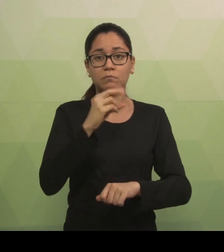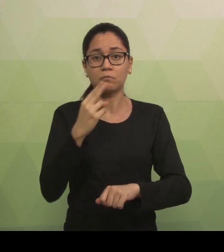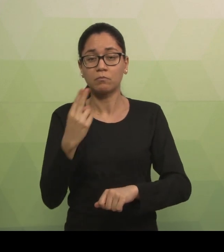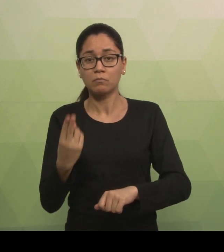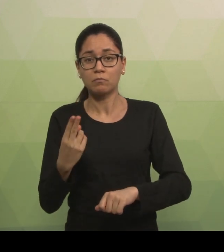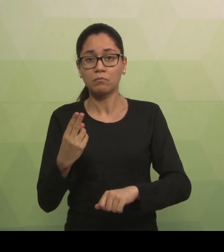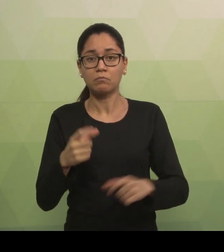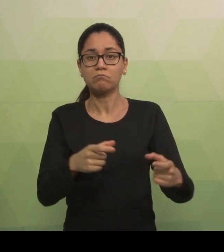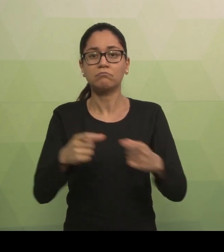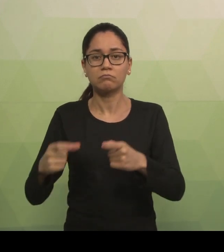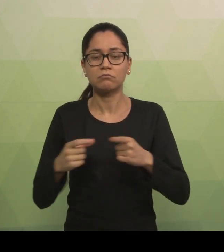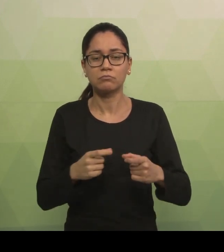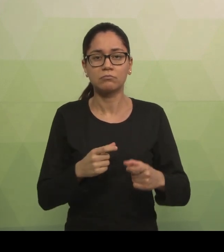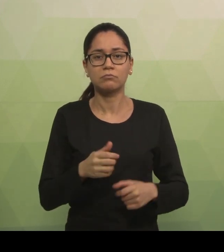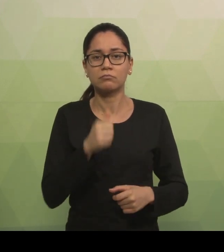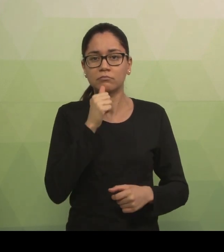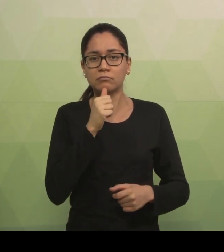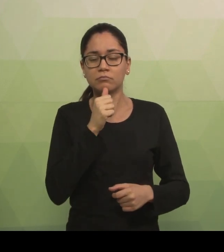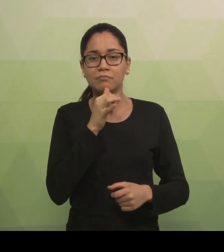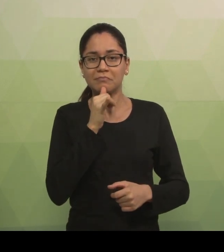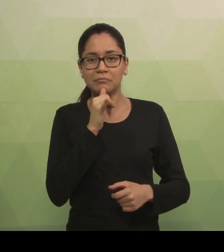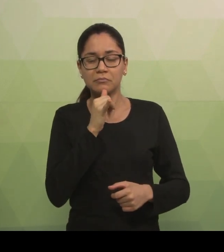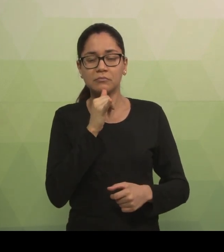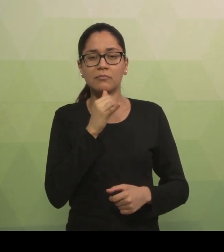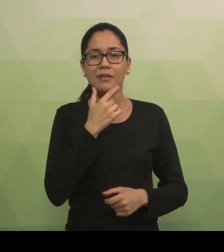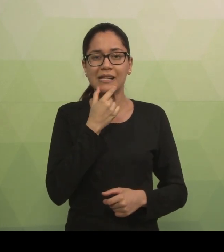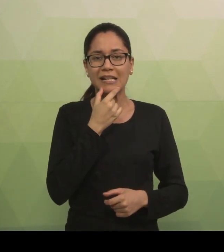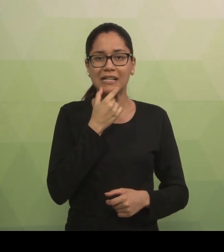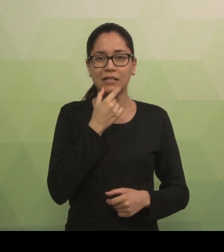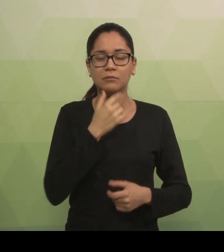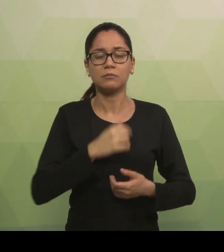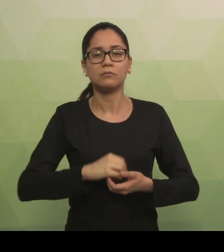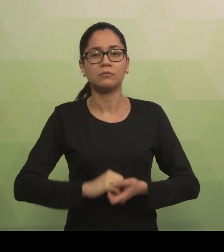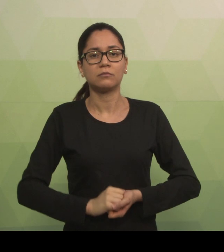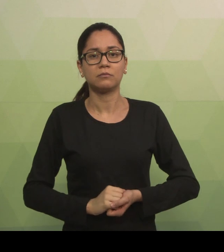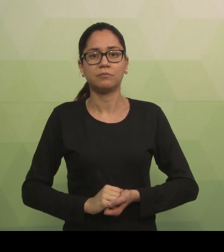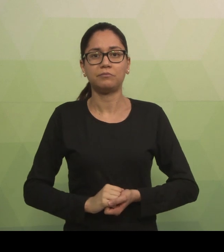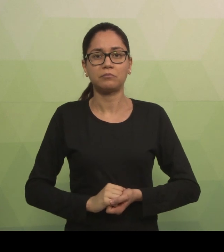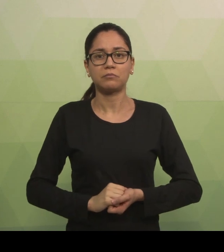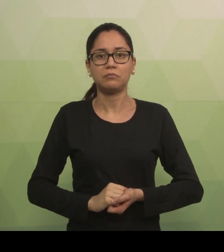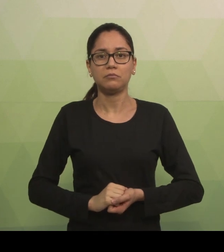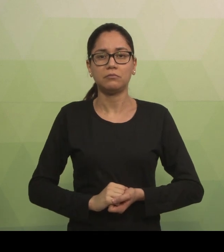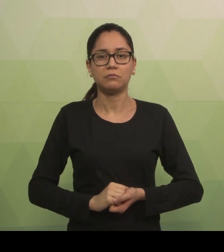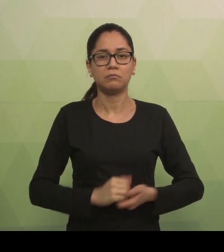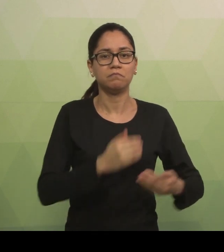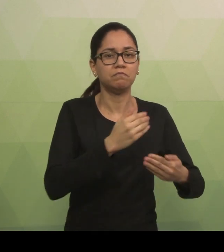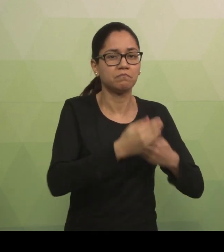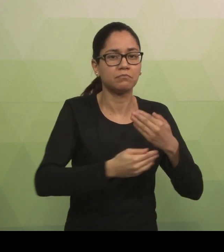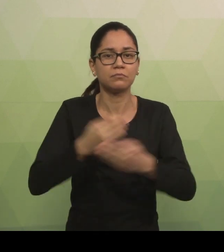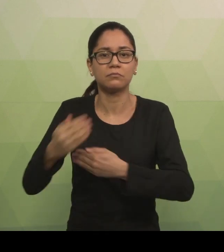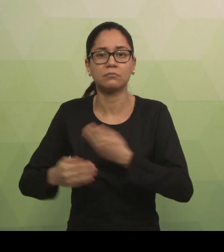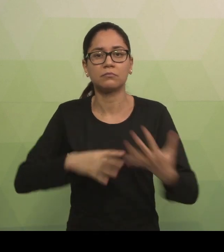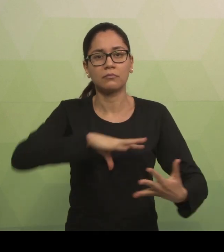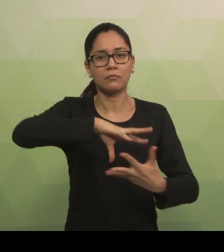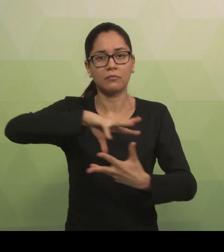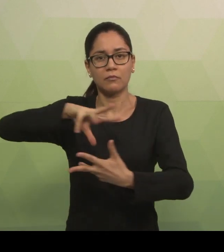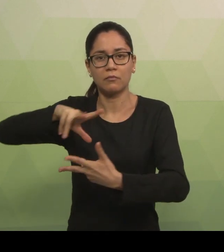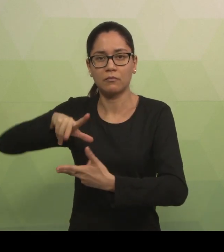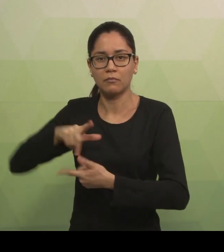italiano, design americano, design alemão, design japonês. Com a troca das informações em todo o mundo